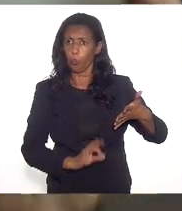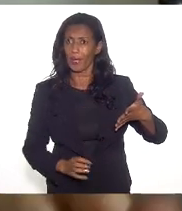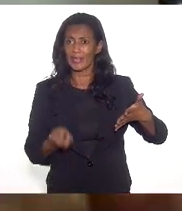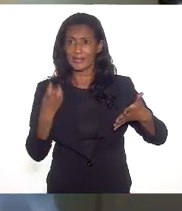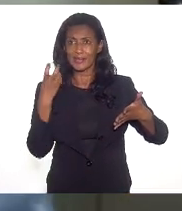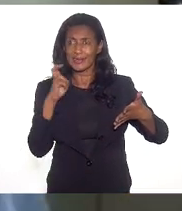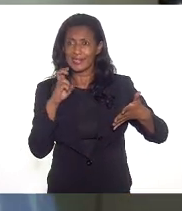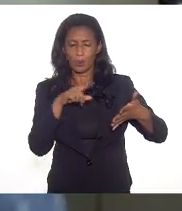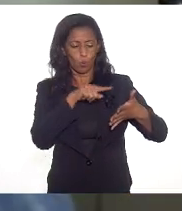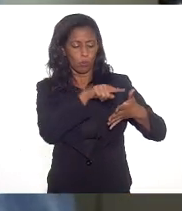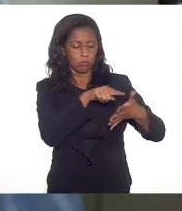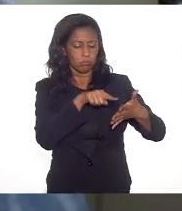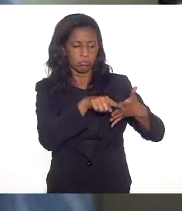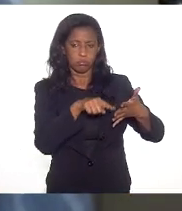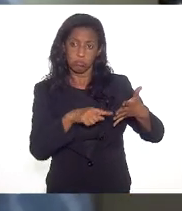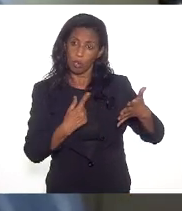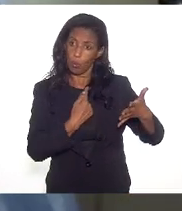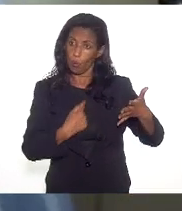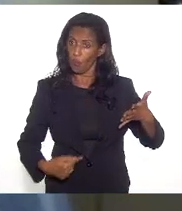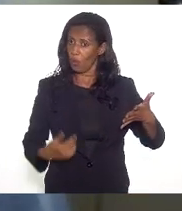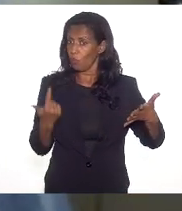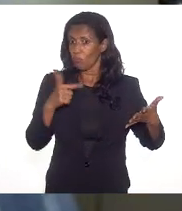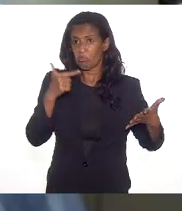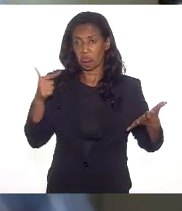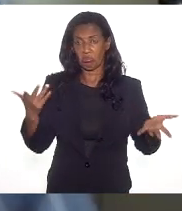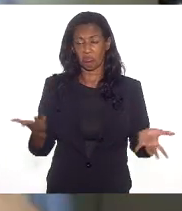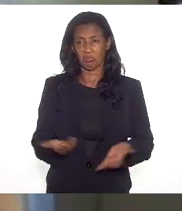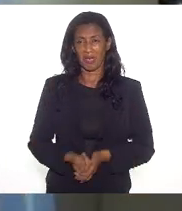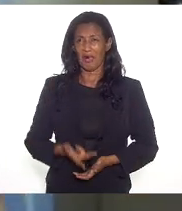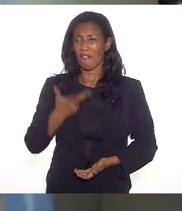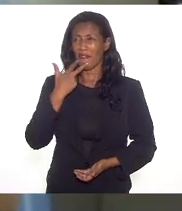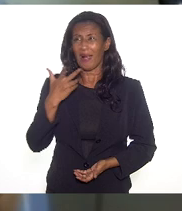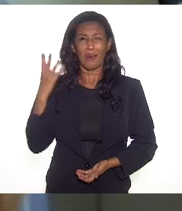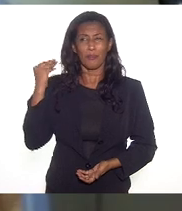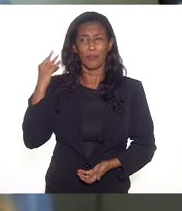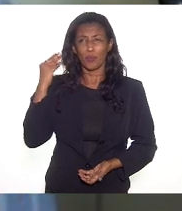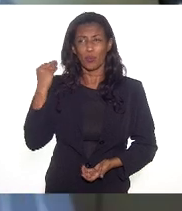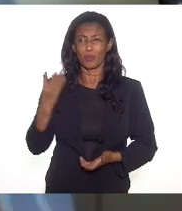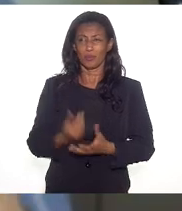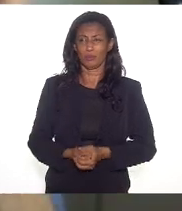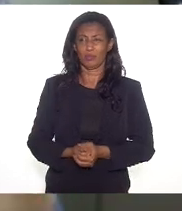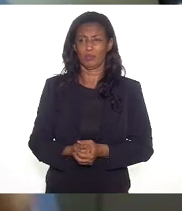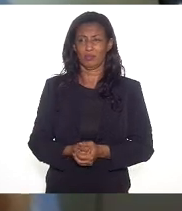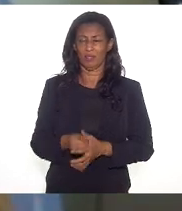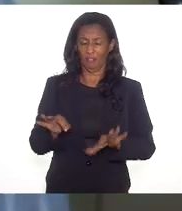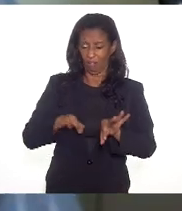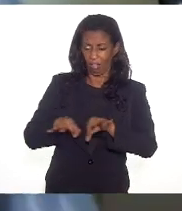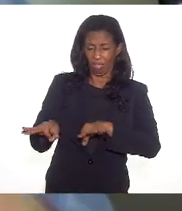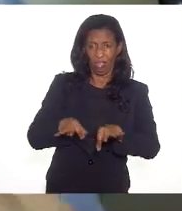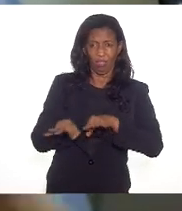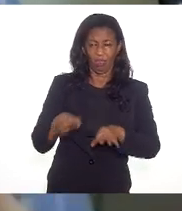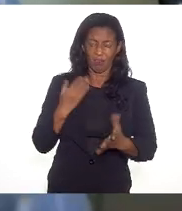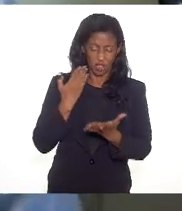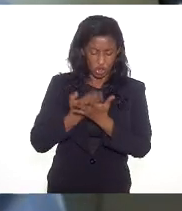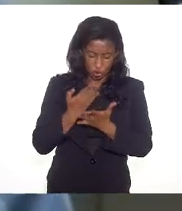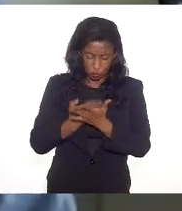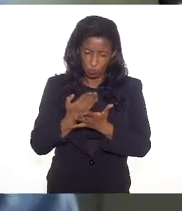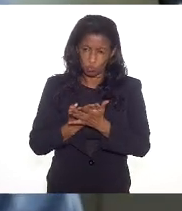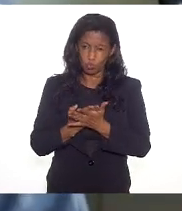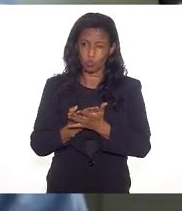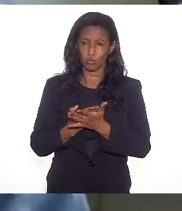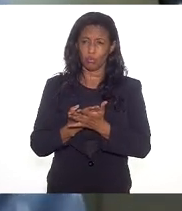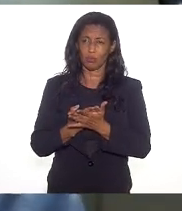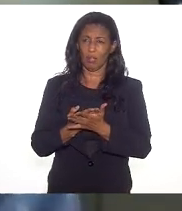5 eixos que o governo mandou. Então, acho que se fala muito e se planeja, se estuda,